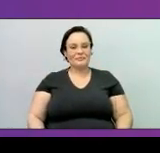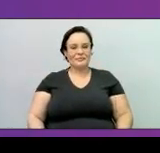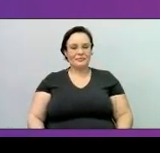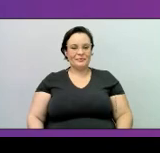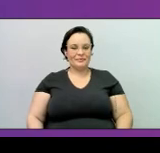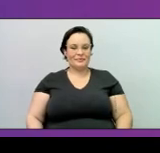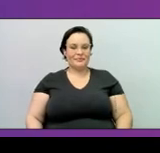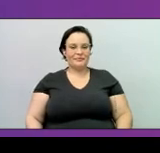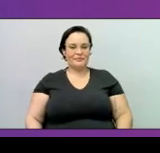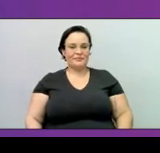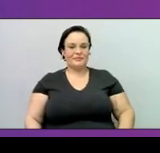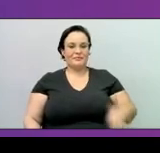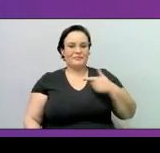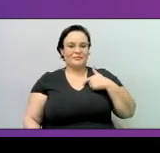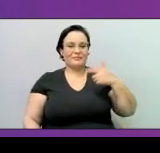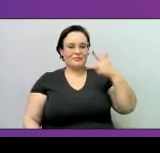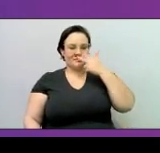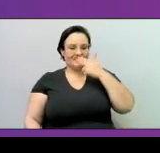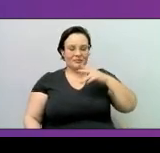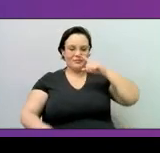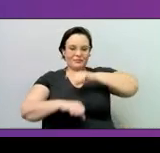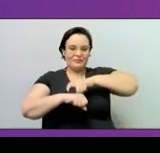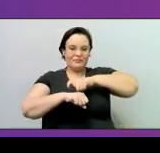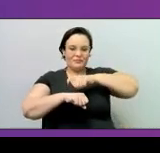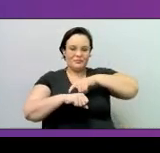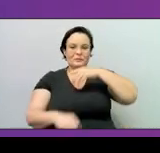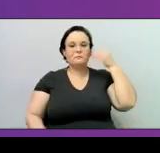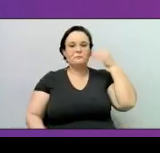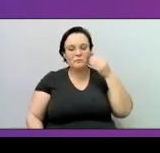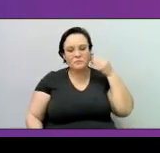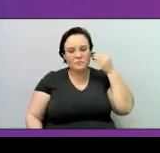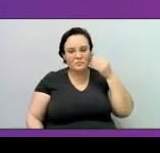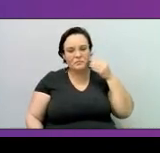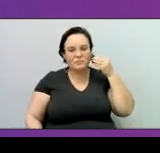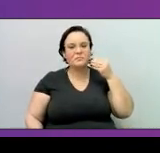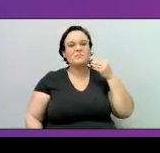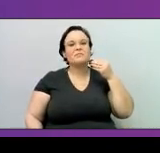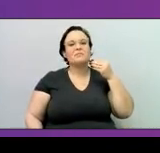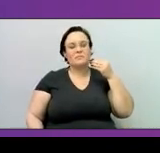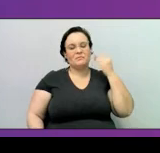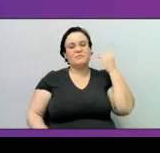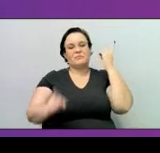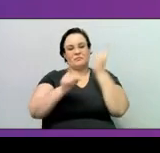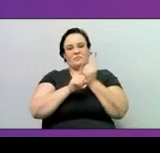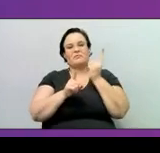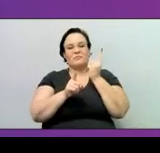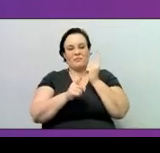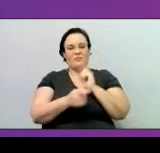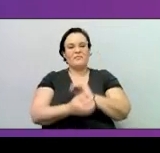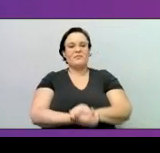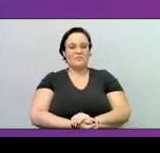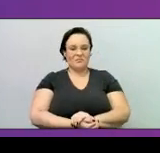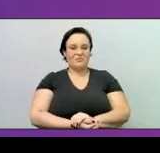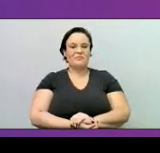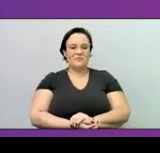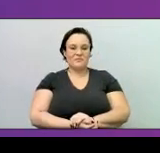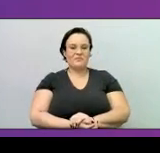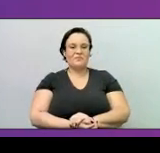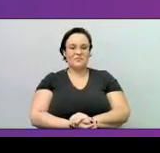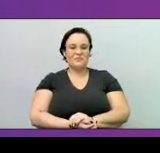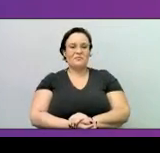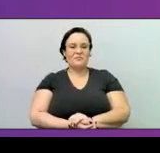aí a vivência da própria vivência desse encontro né com numa